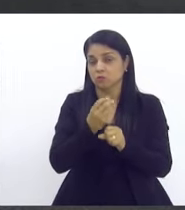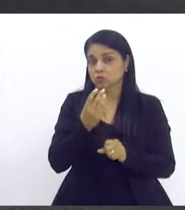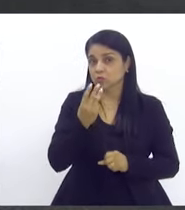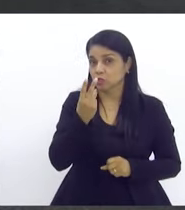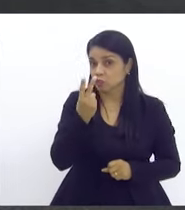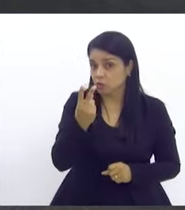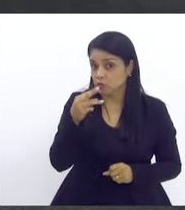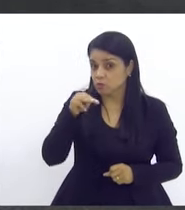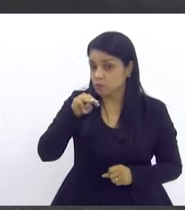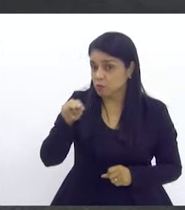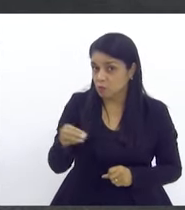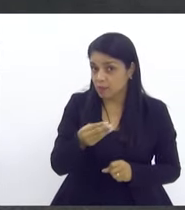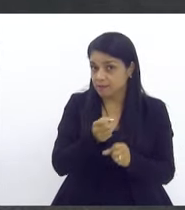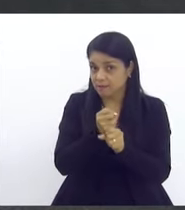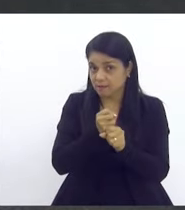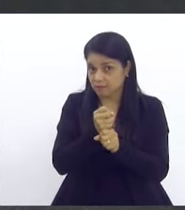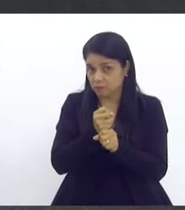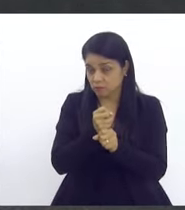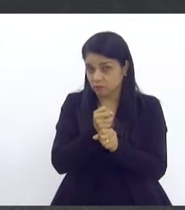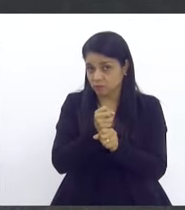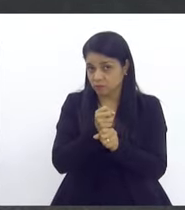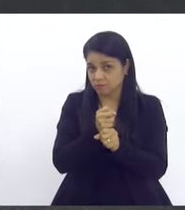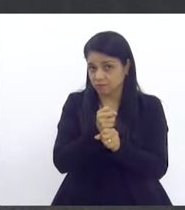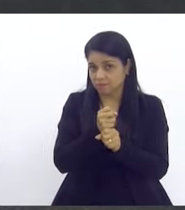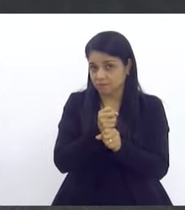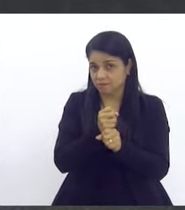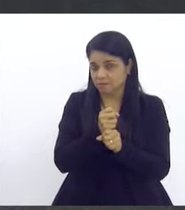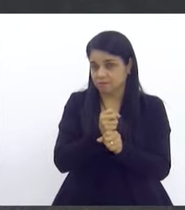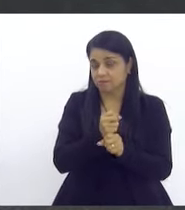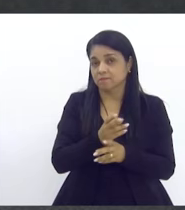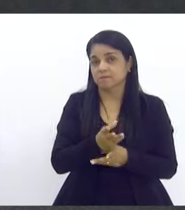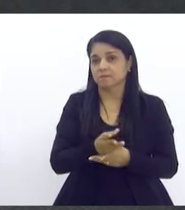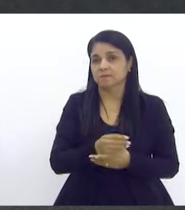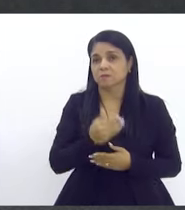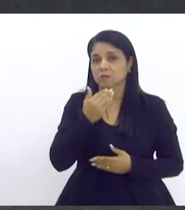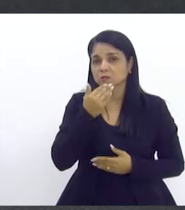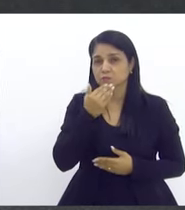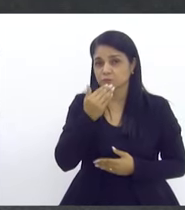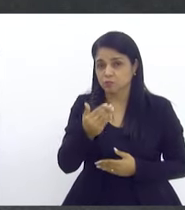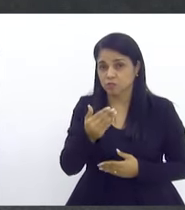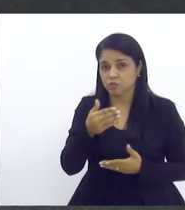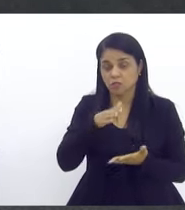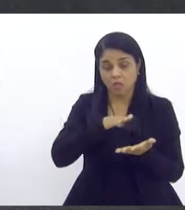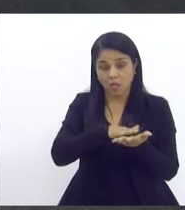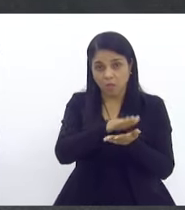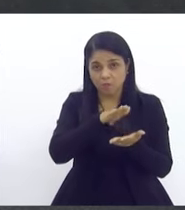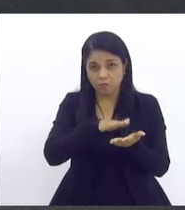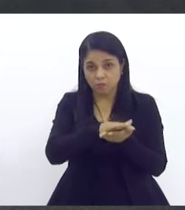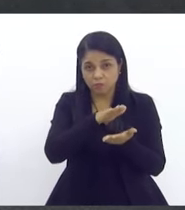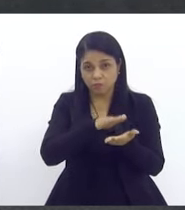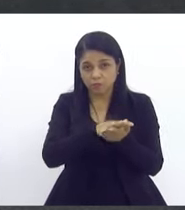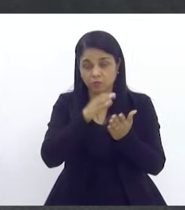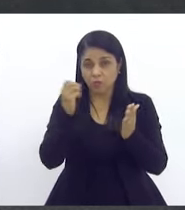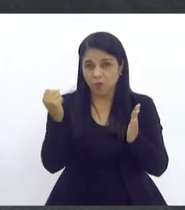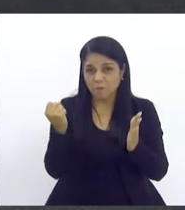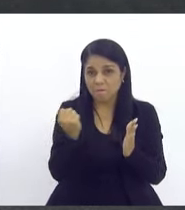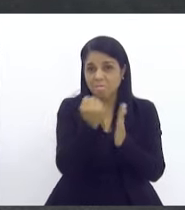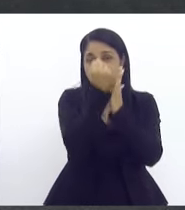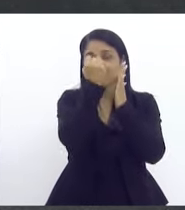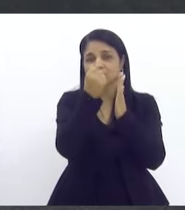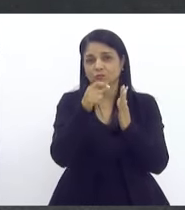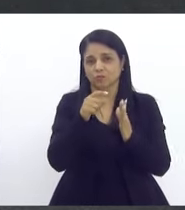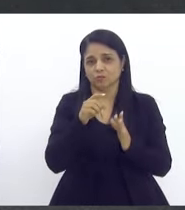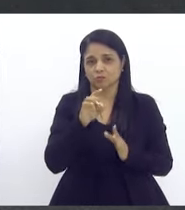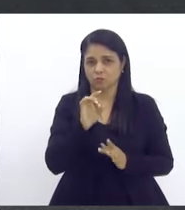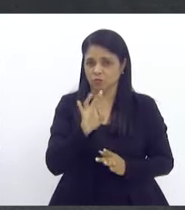ano. Então, eu queria pedir, senhora presidente, republicação, que republique os impactos somente.